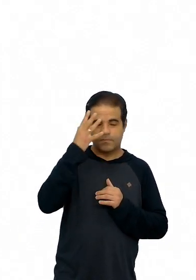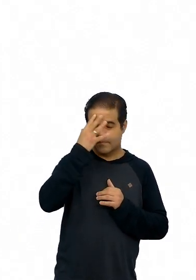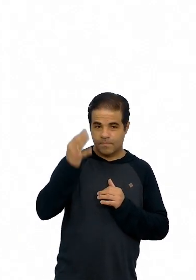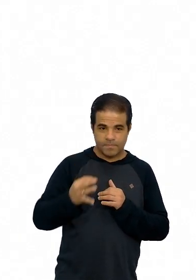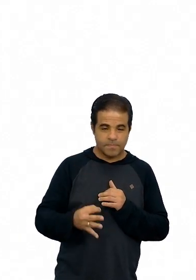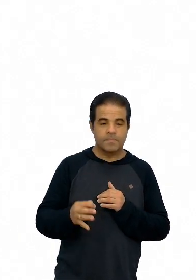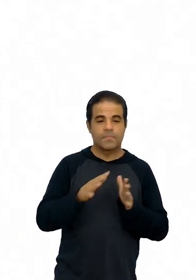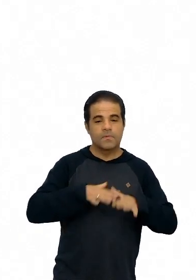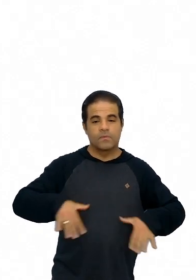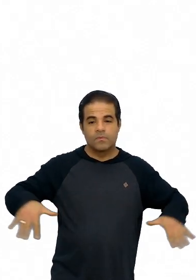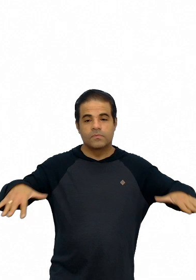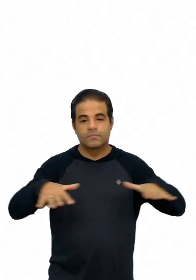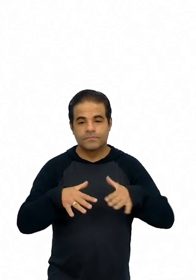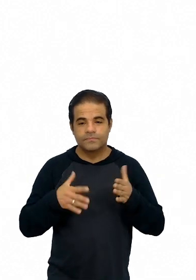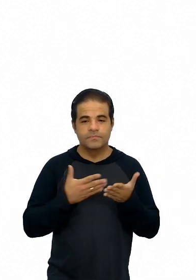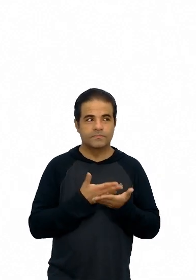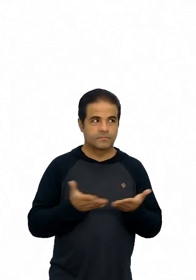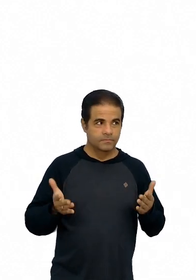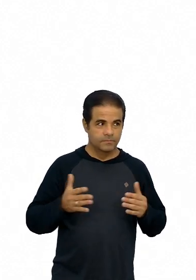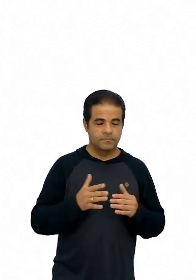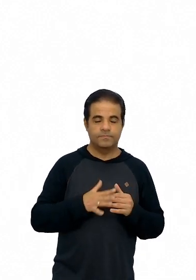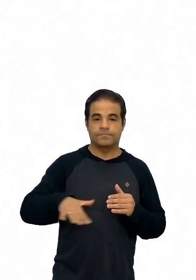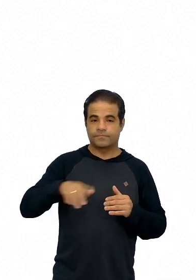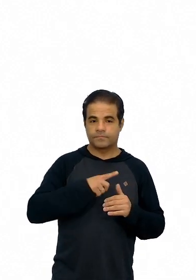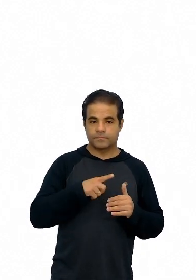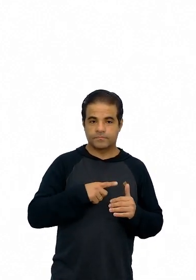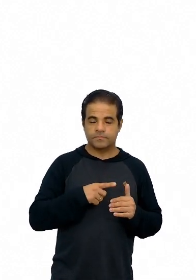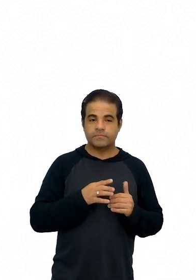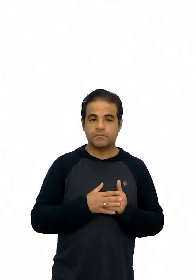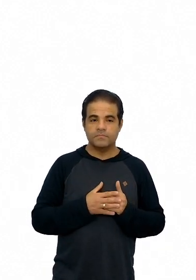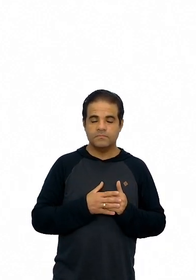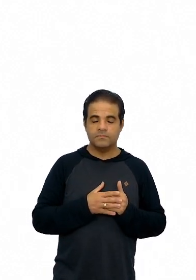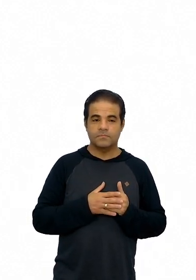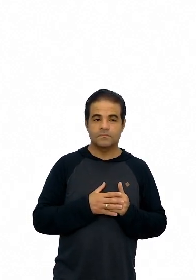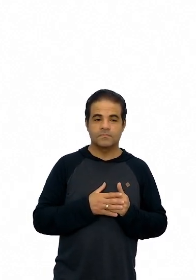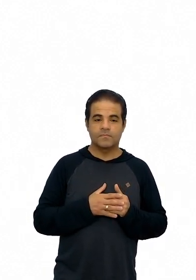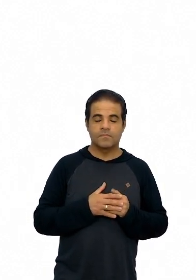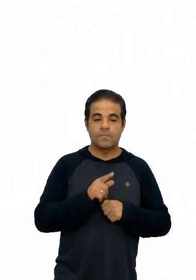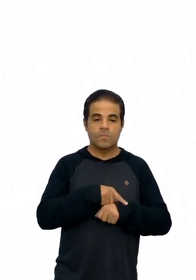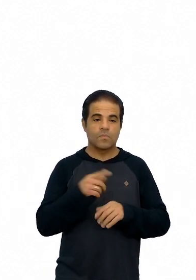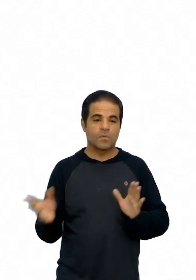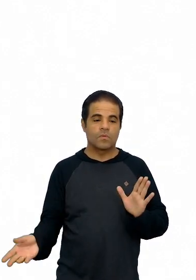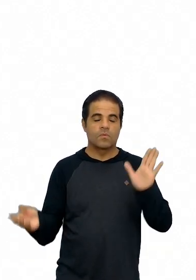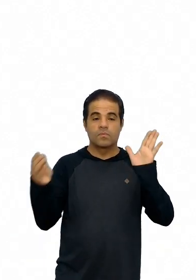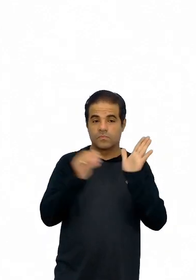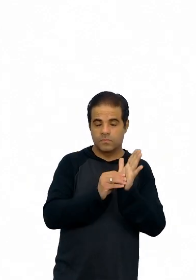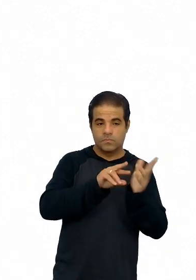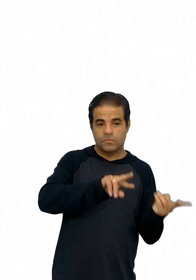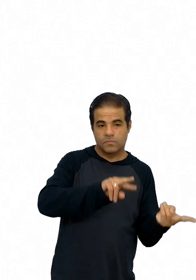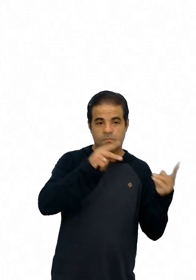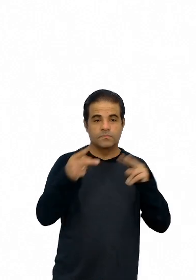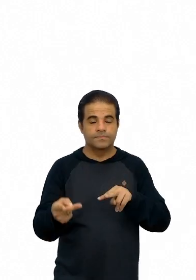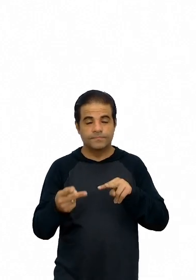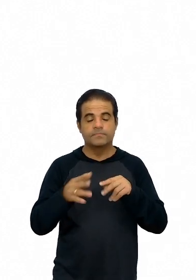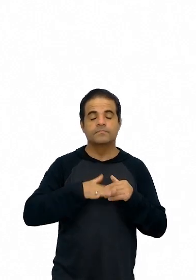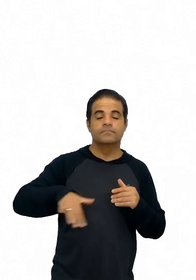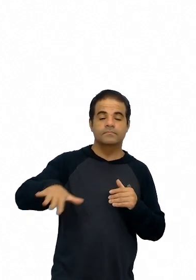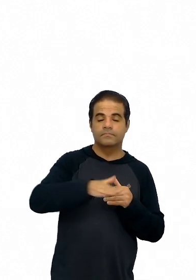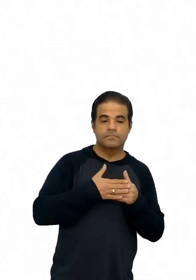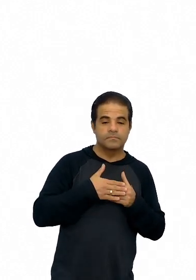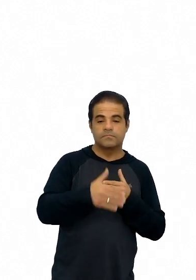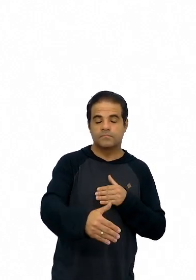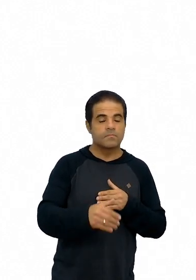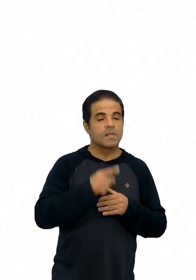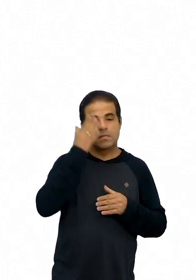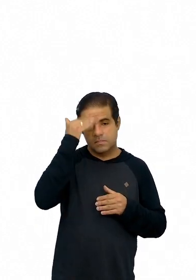o posicionamento, né, a gente, na hora que coloca ali o transferidor para fazer essa medição, a gente sabe que não vai